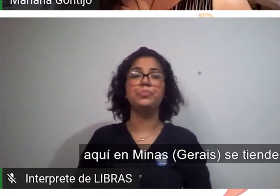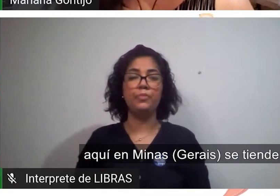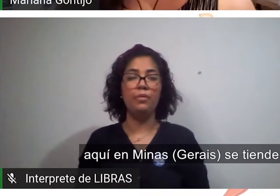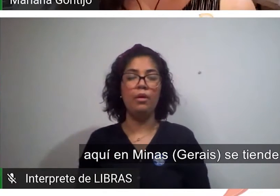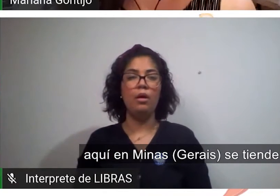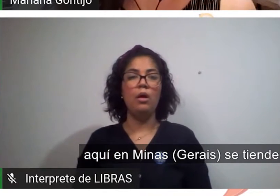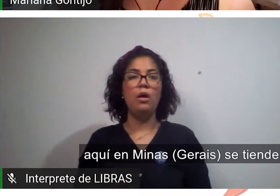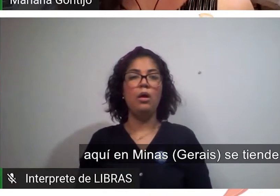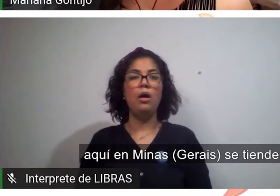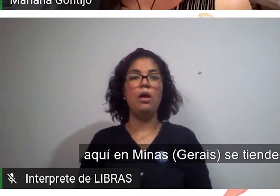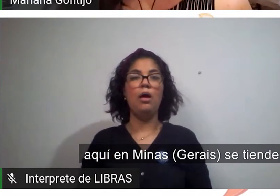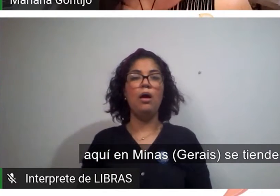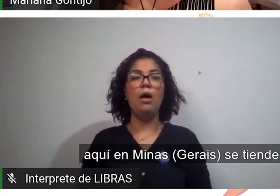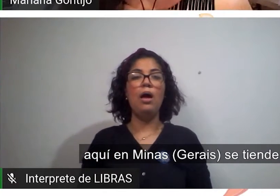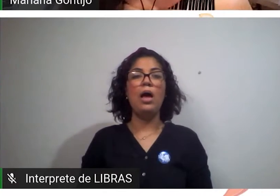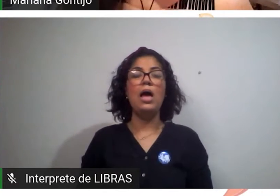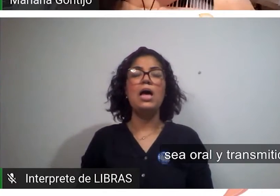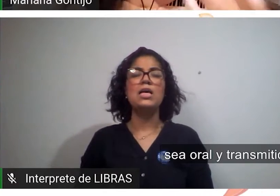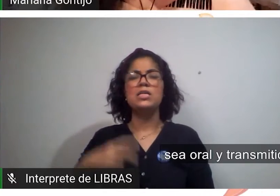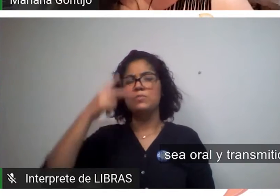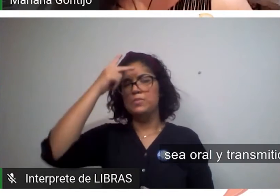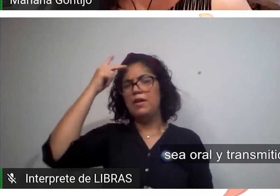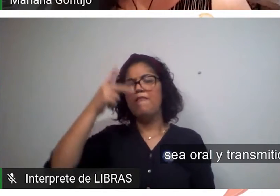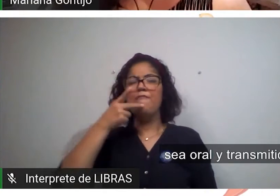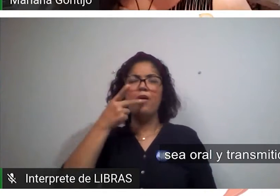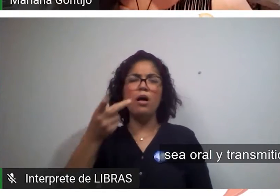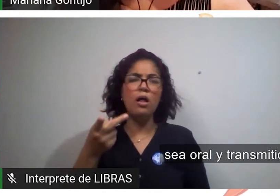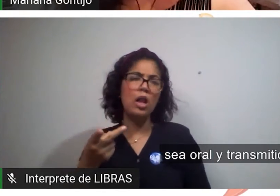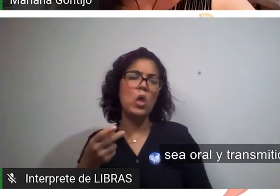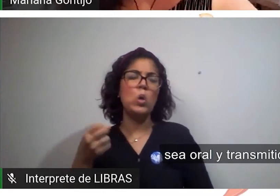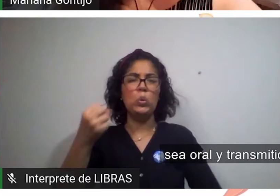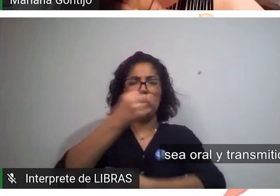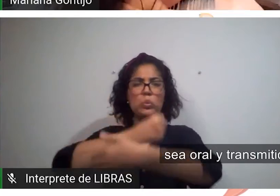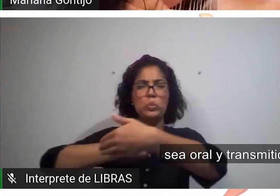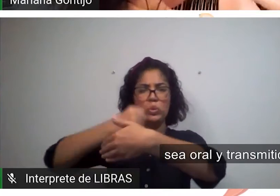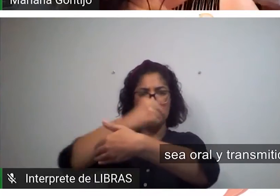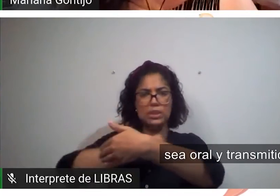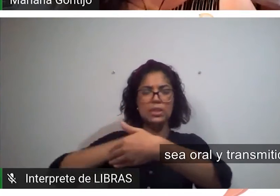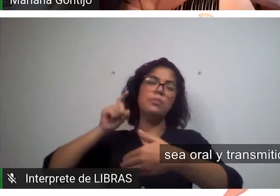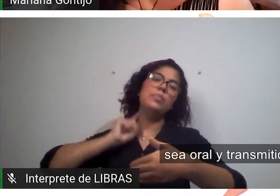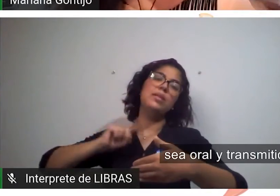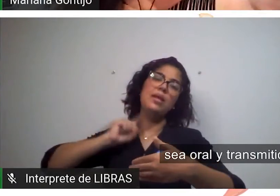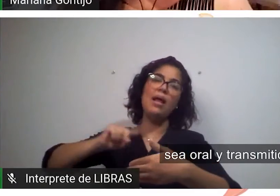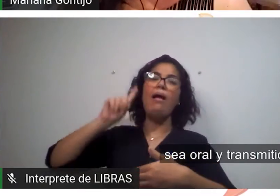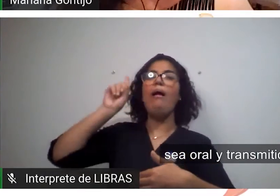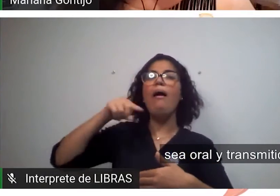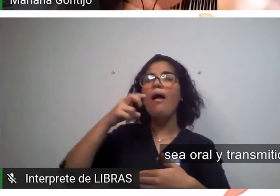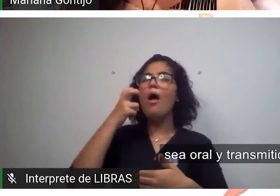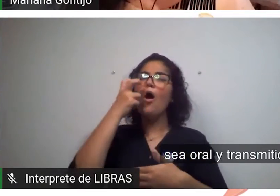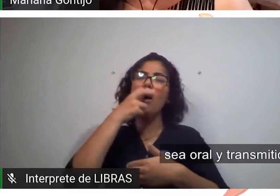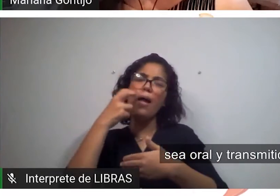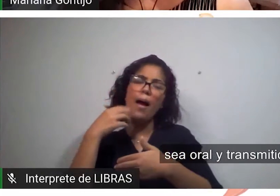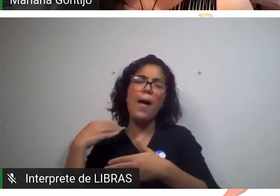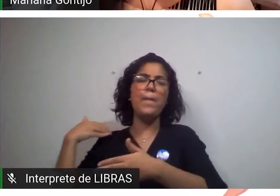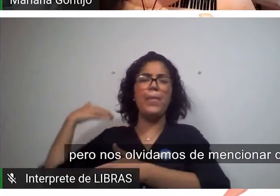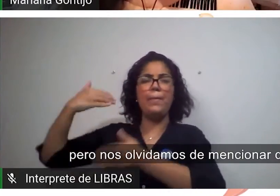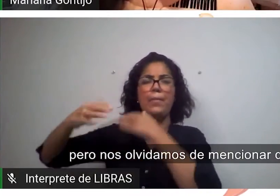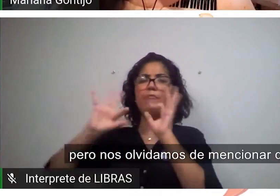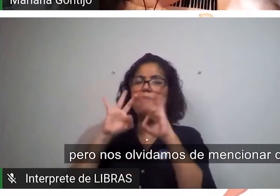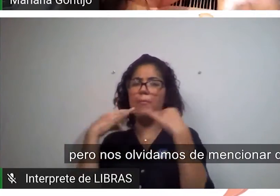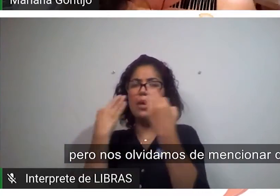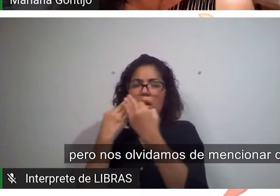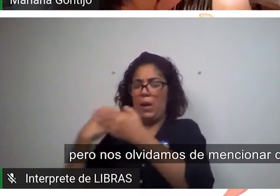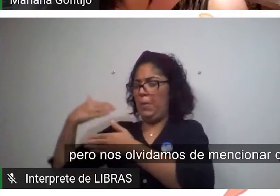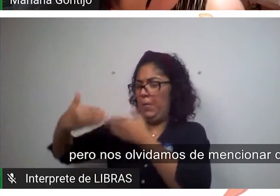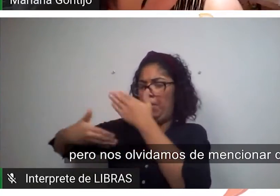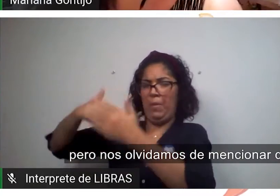de romantizar o fato da cozinha mineira ser essa cozinha oral, que é passada de geração para geração,